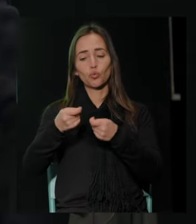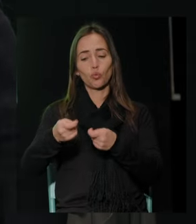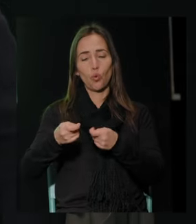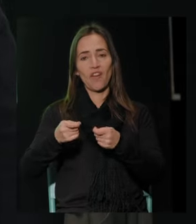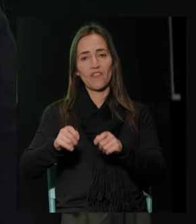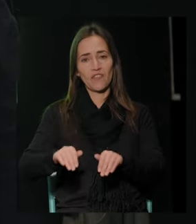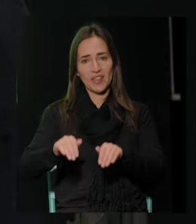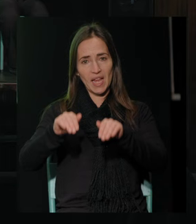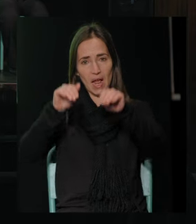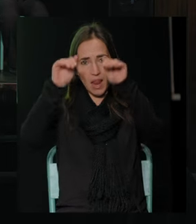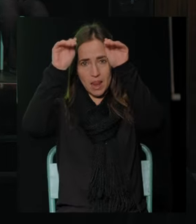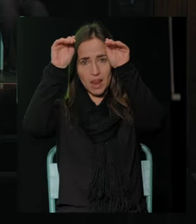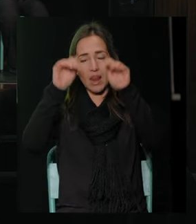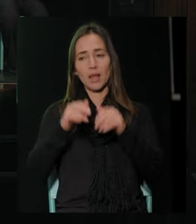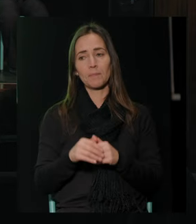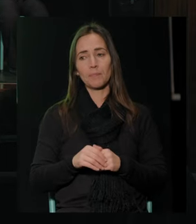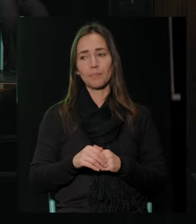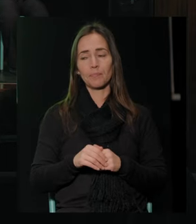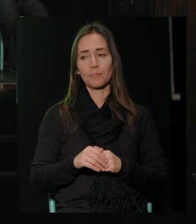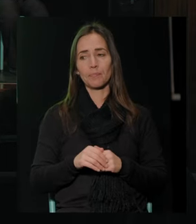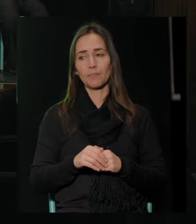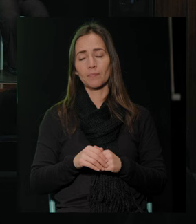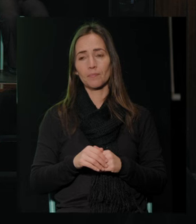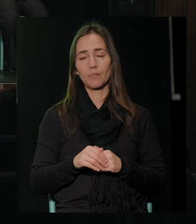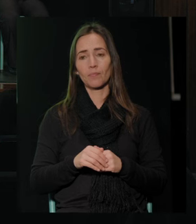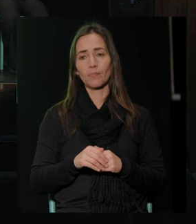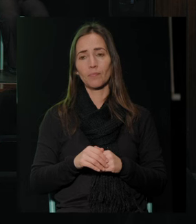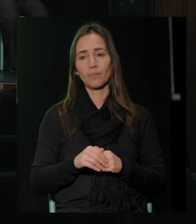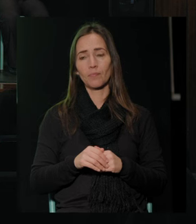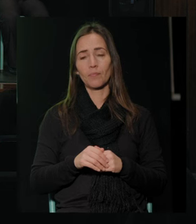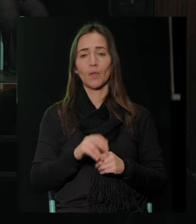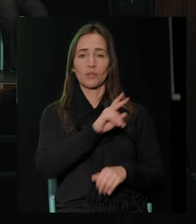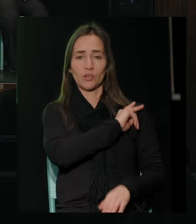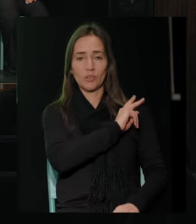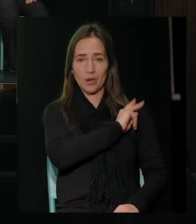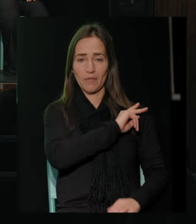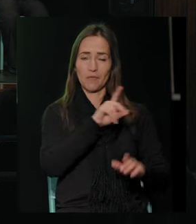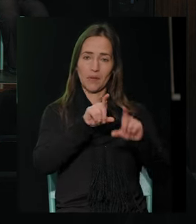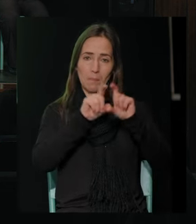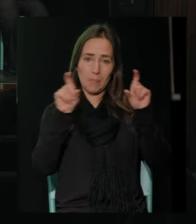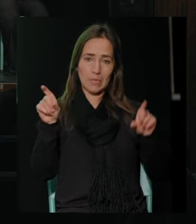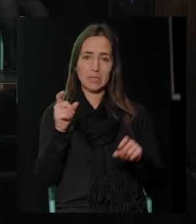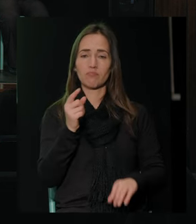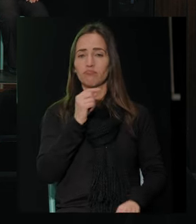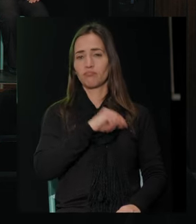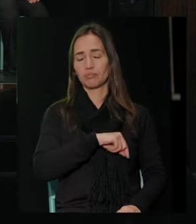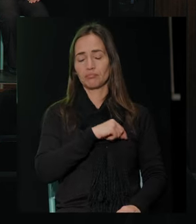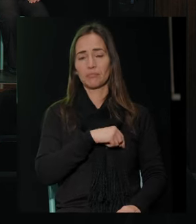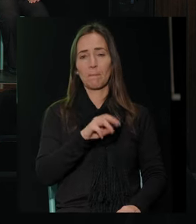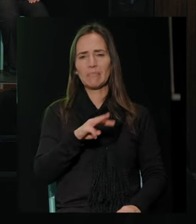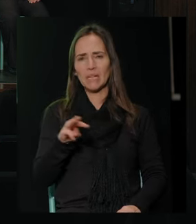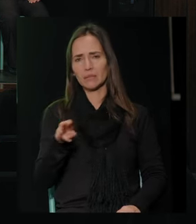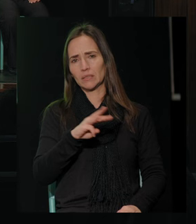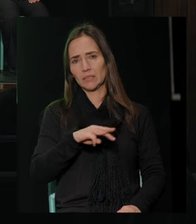vertical, e que era um CEO de uma empresa, ganhava milhares